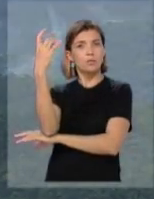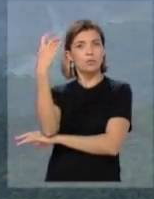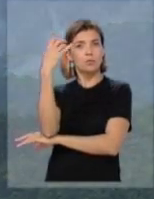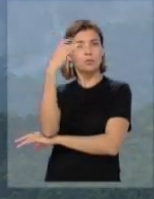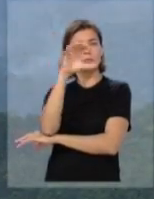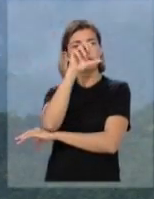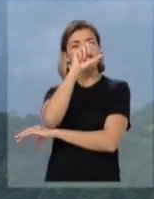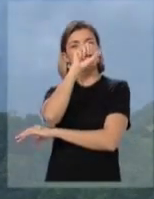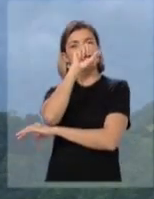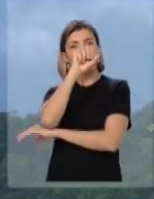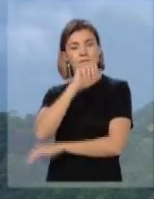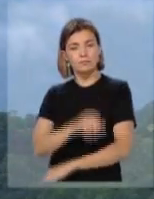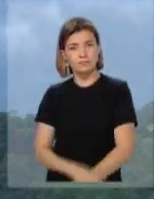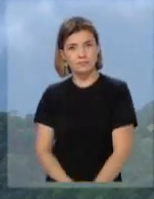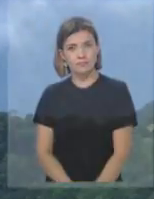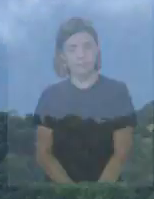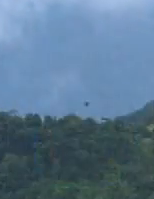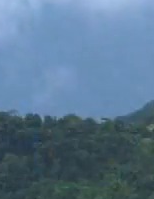respiramos.